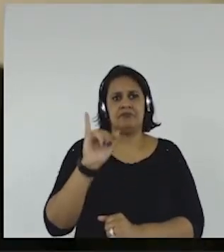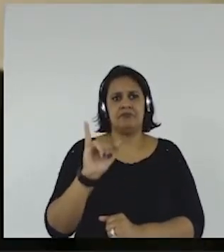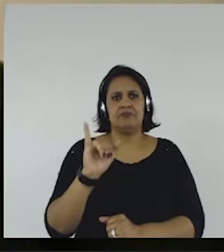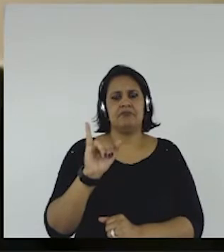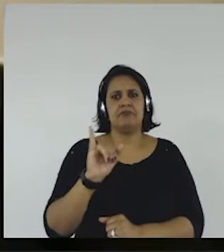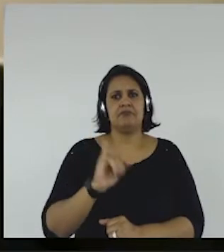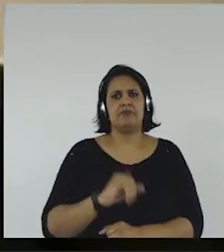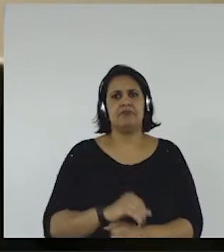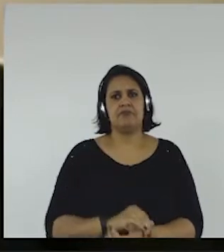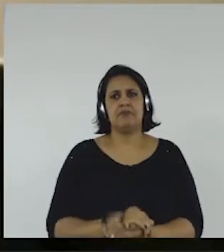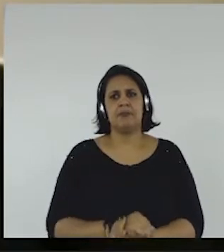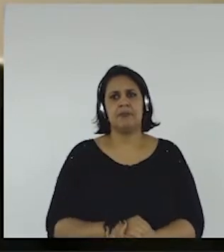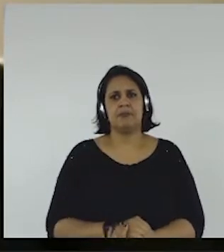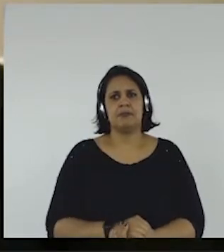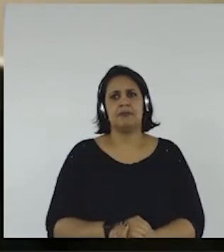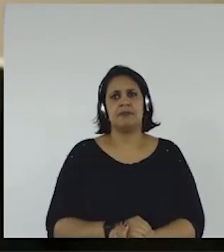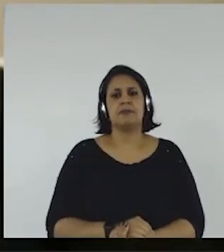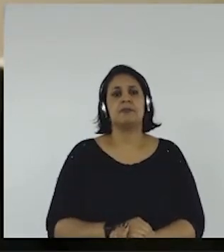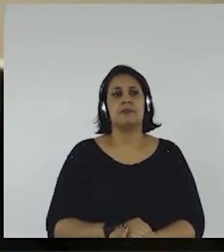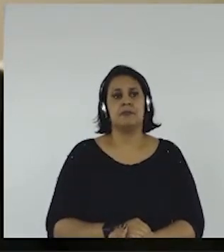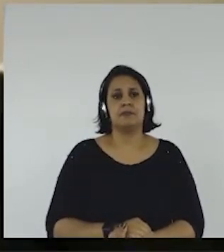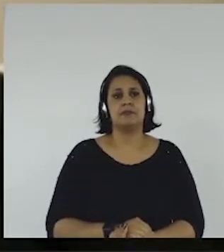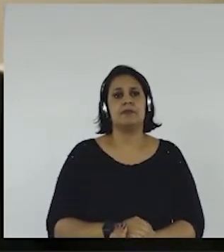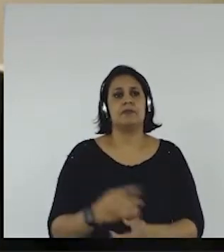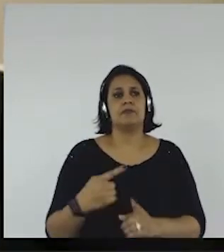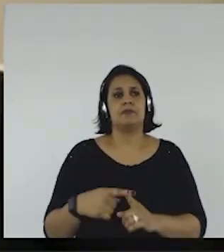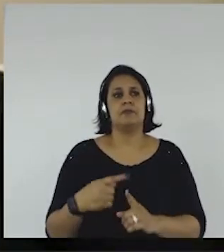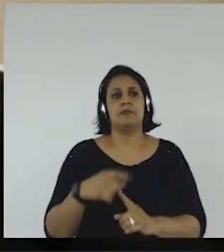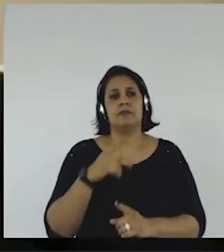pela presidência que exerce de uma instituição